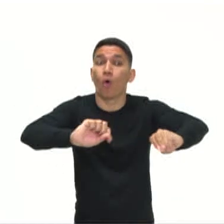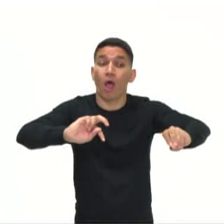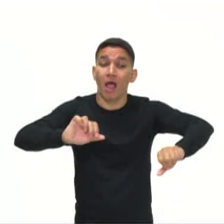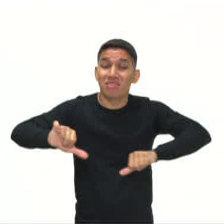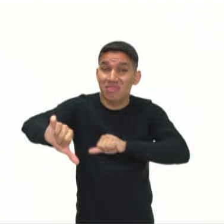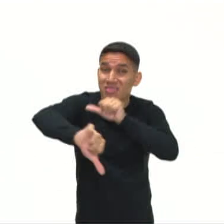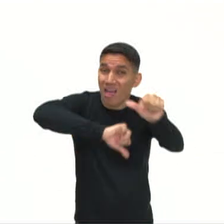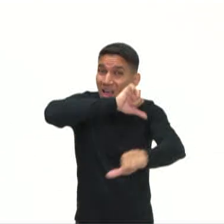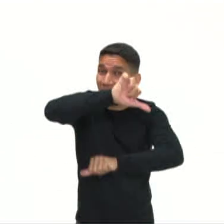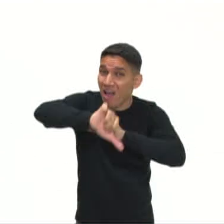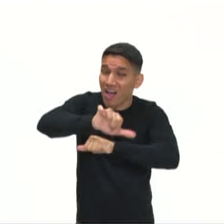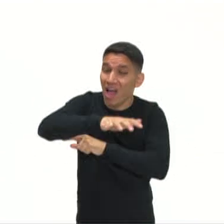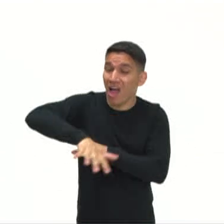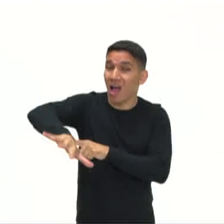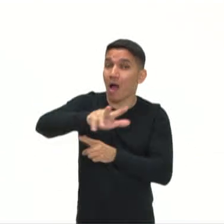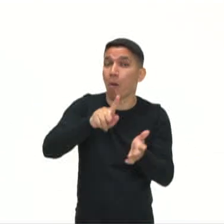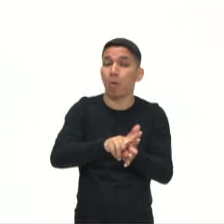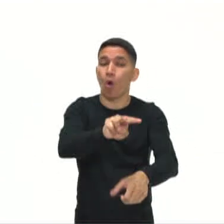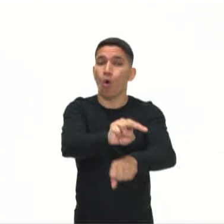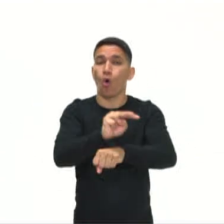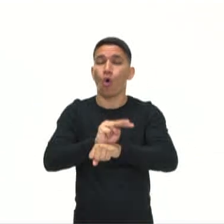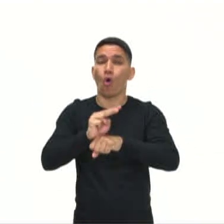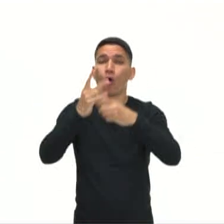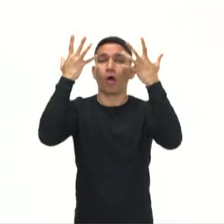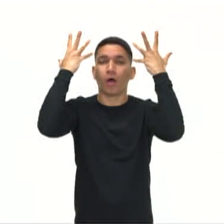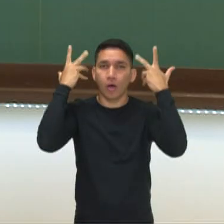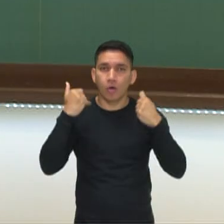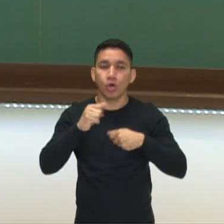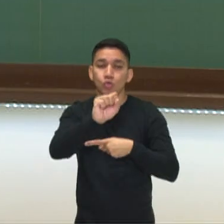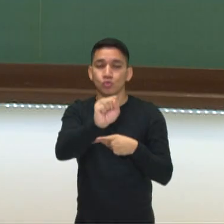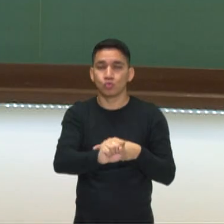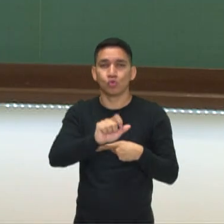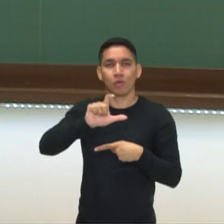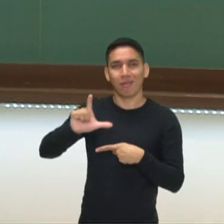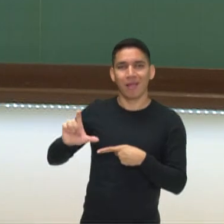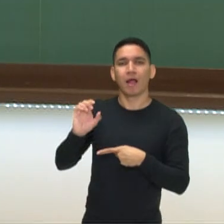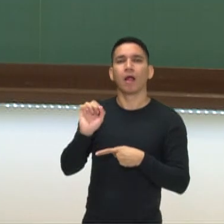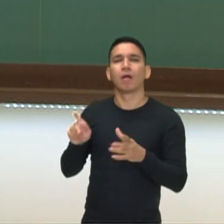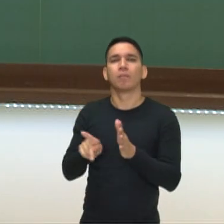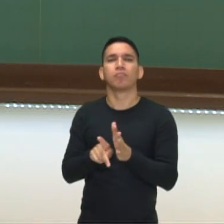transformadas em regiões pecuaristas ao sul e ao leste de Buenos Aires, na Argentina.